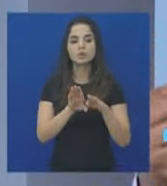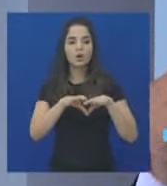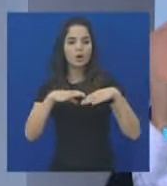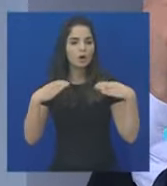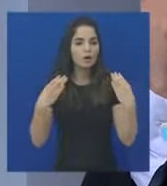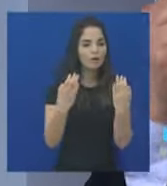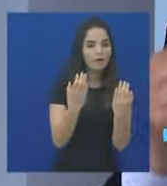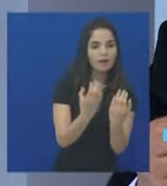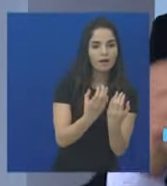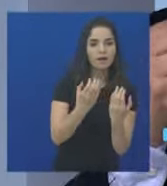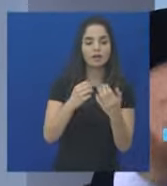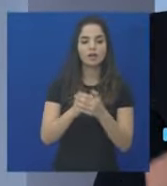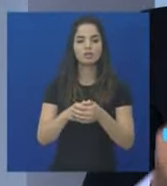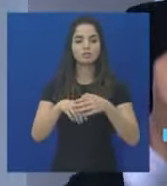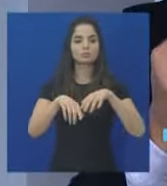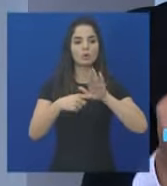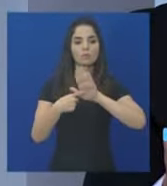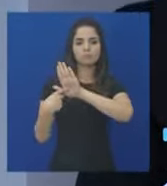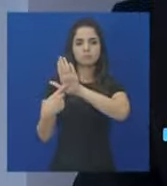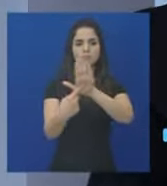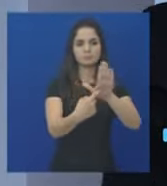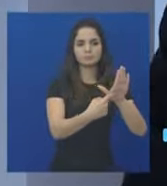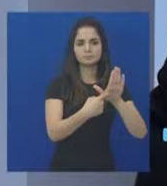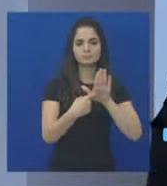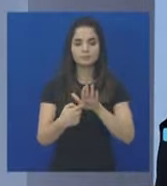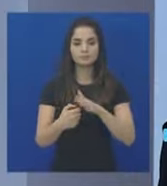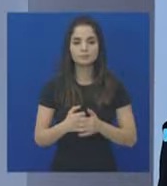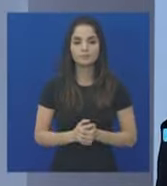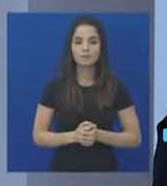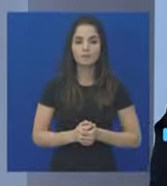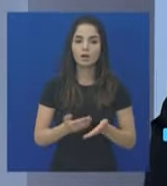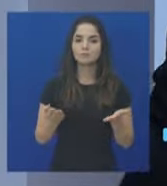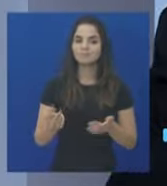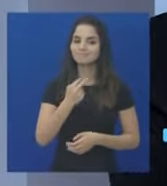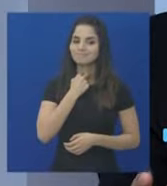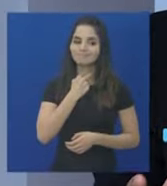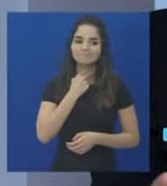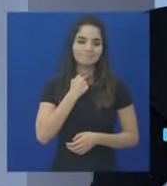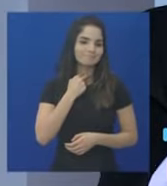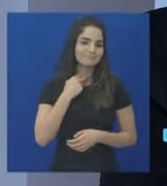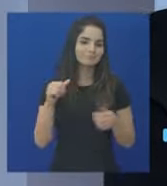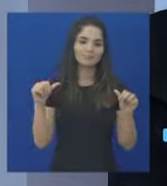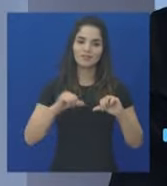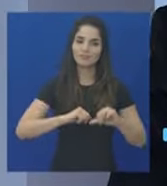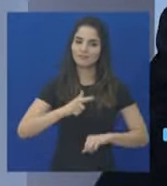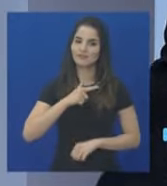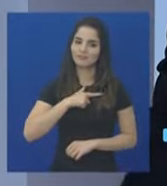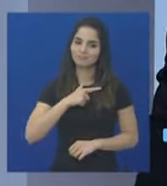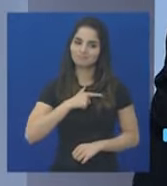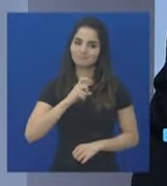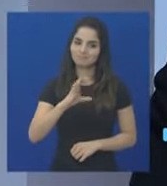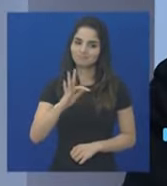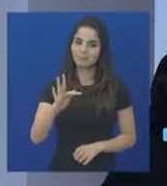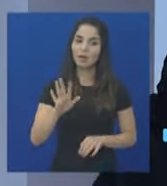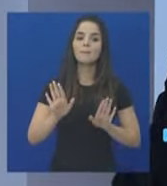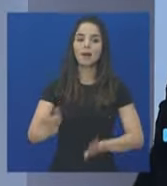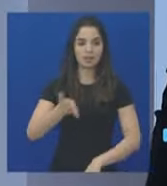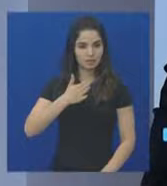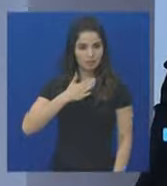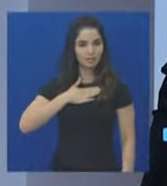através dessa exposição que é necessário ser feita. Hoje a gente não pode mostrar esse produto, que está feio, degradado. Mas com o Marquinho Mendes,